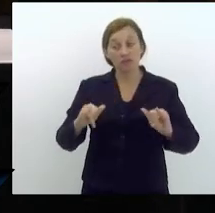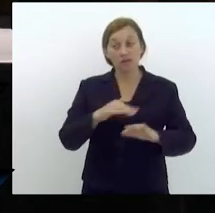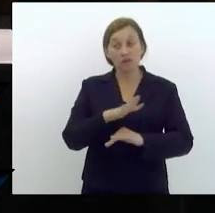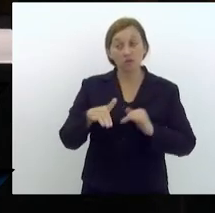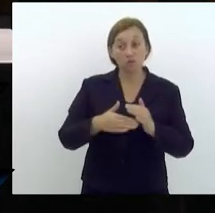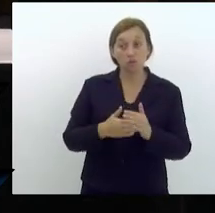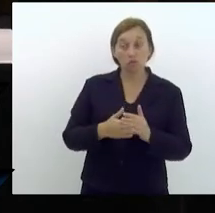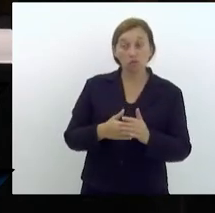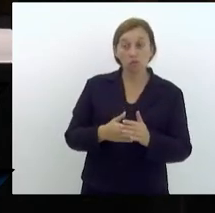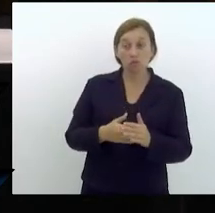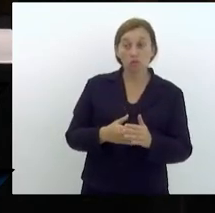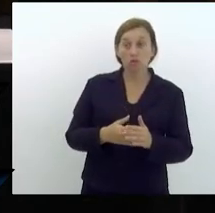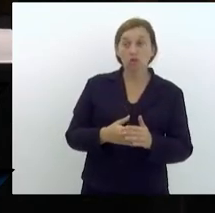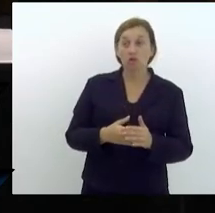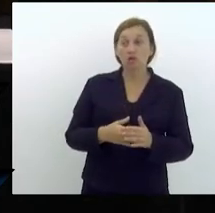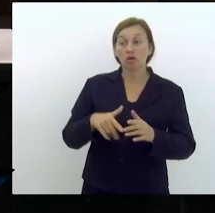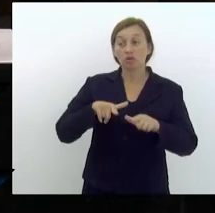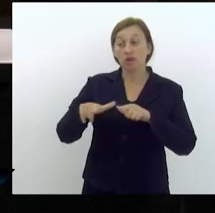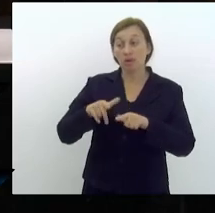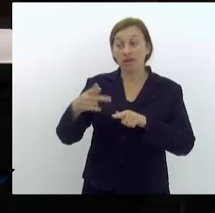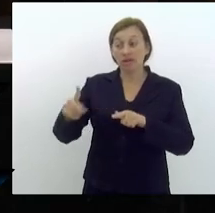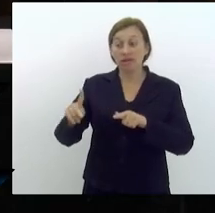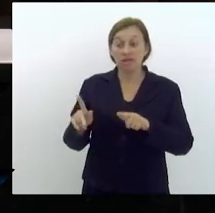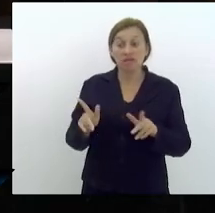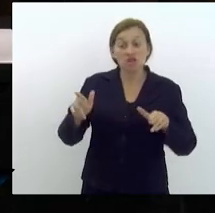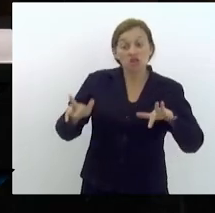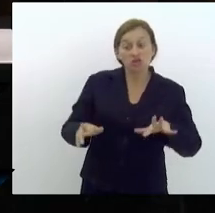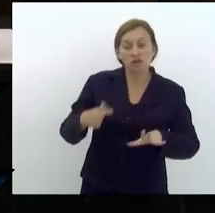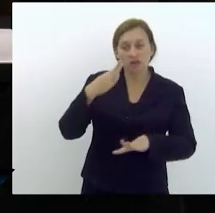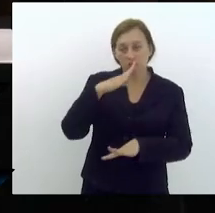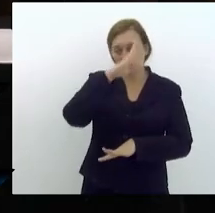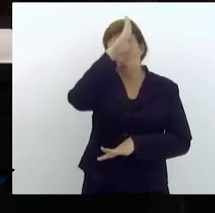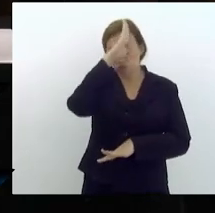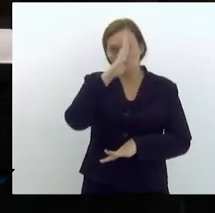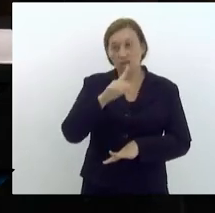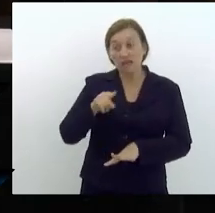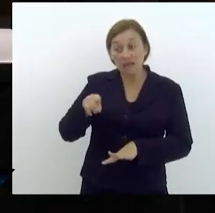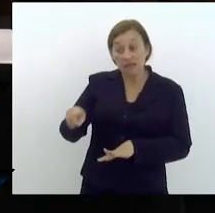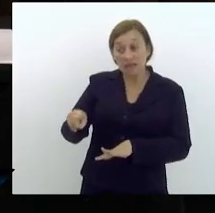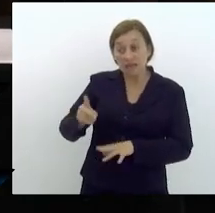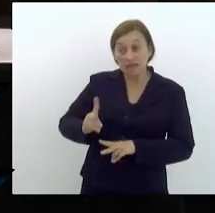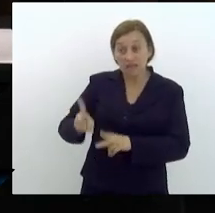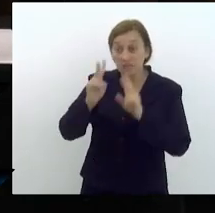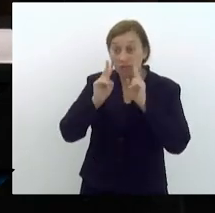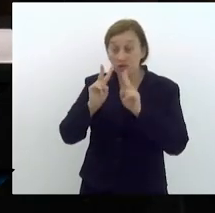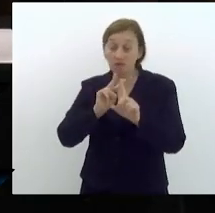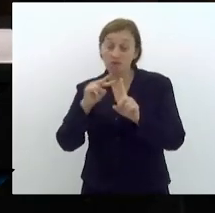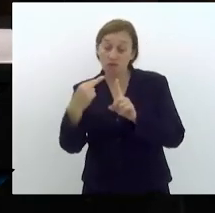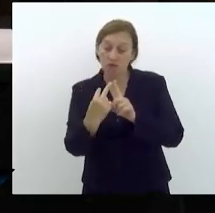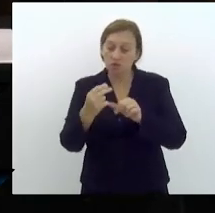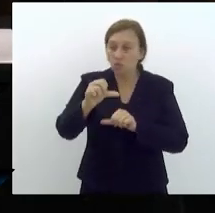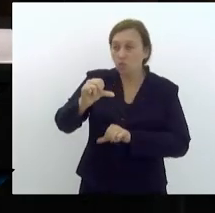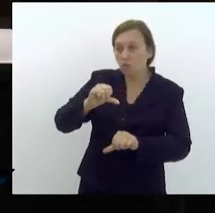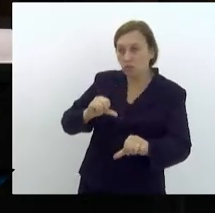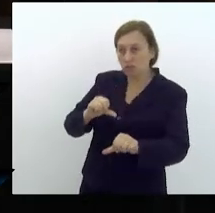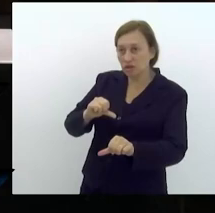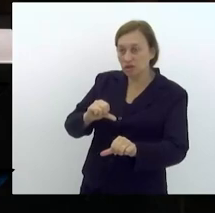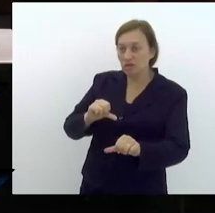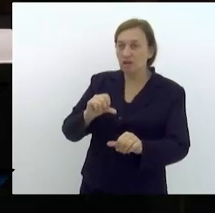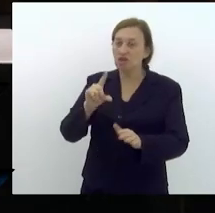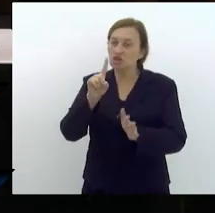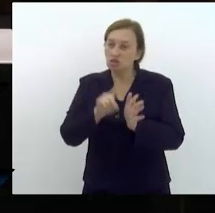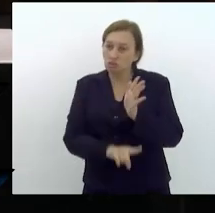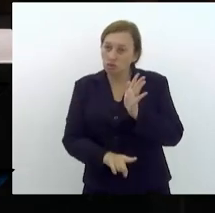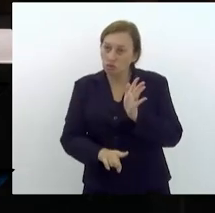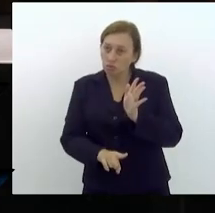completamente antagônico ao governo bolsonaro e que ele sempre visaria ao contrário ao invés de reduzir a carga